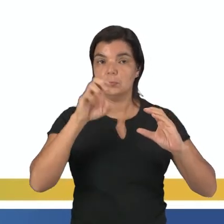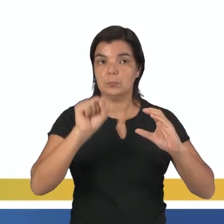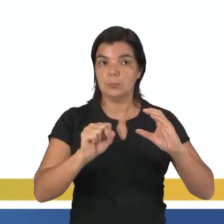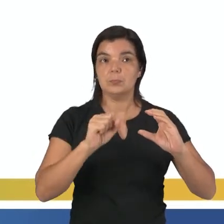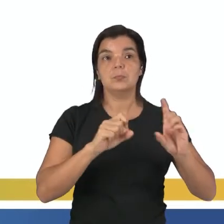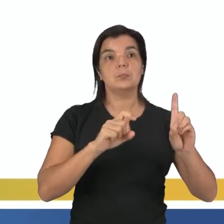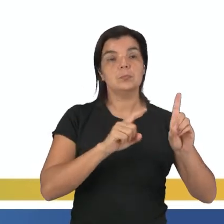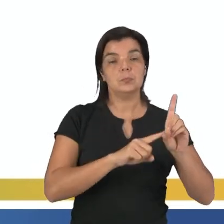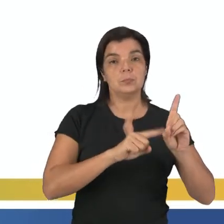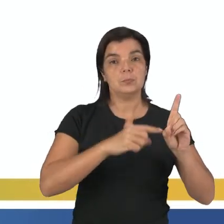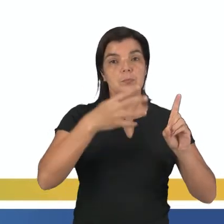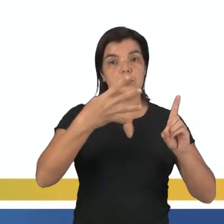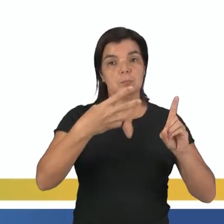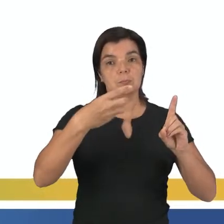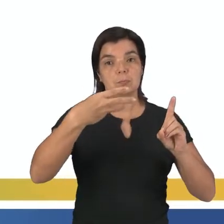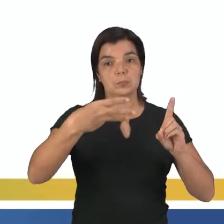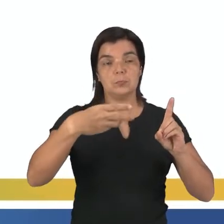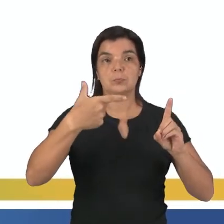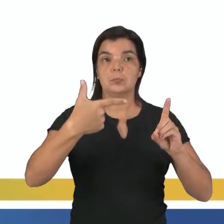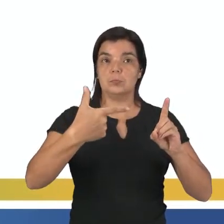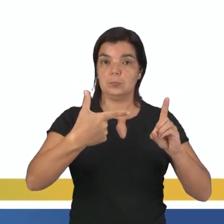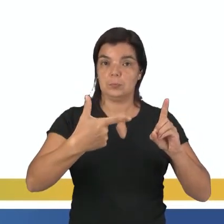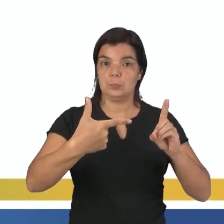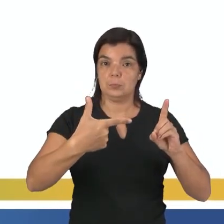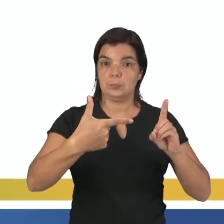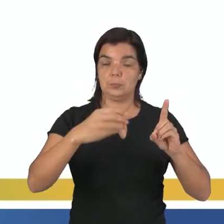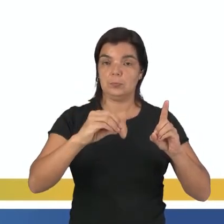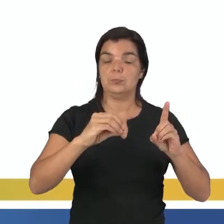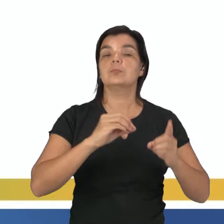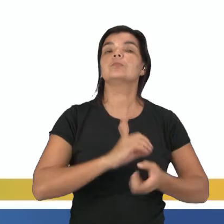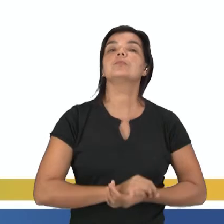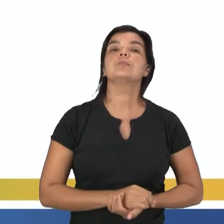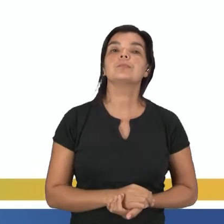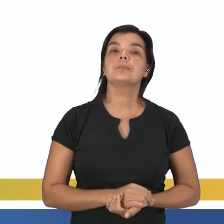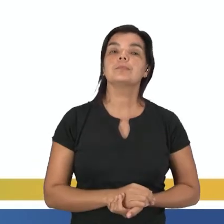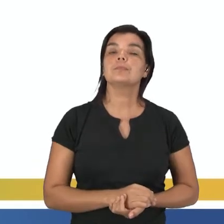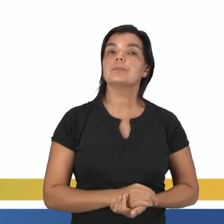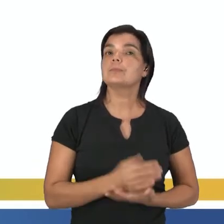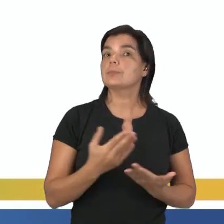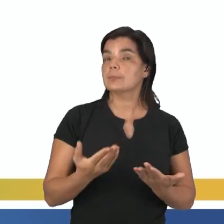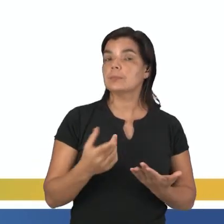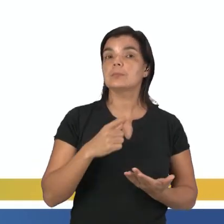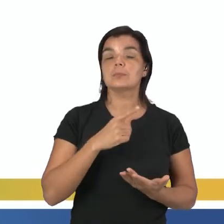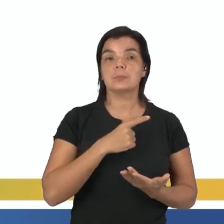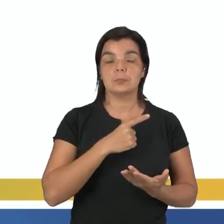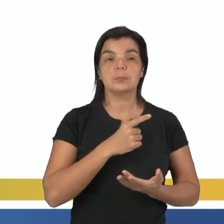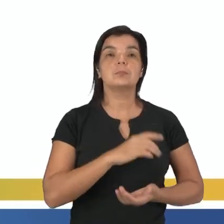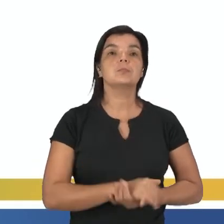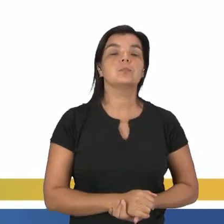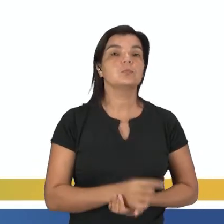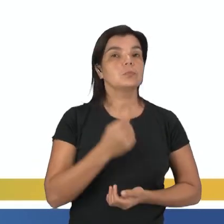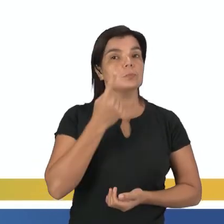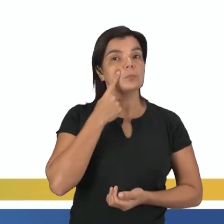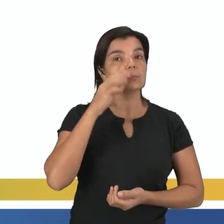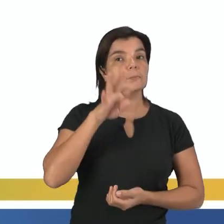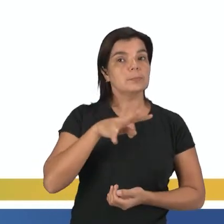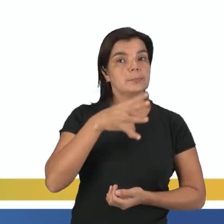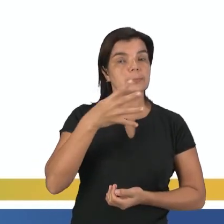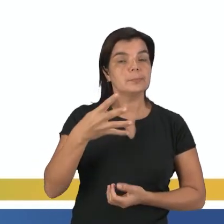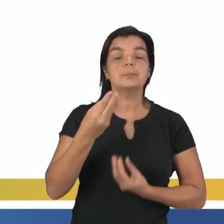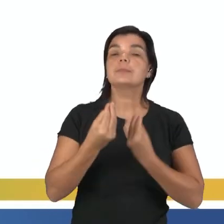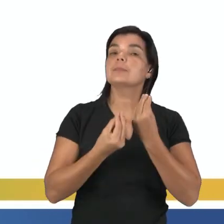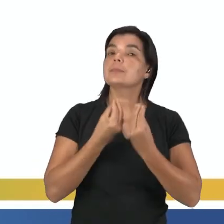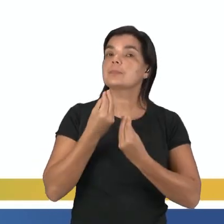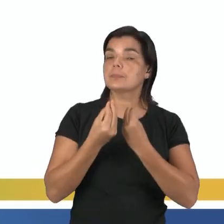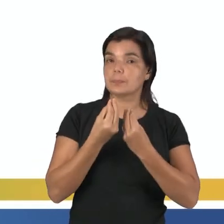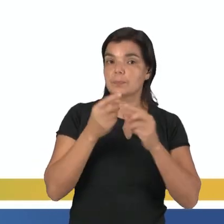3.124 segundos ou letra D, 4.320 segundos. Então, aqui temos alternativas. Você vai ver como é